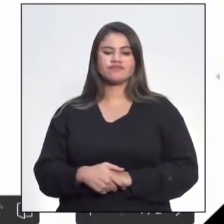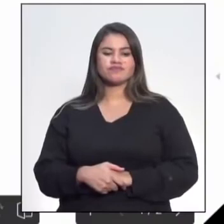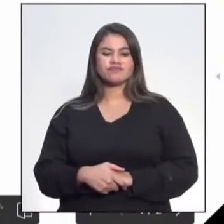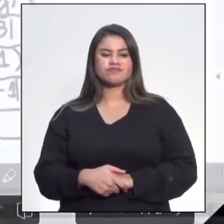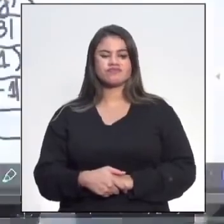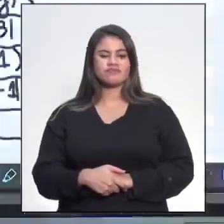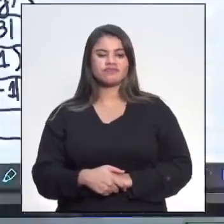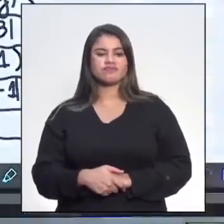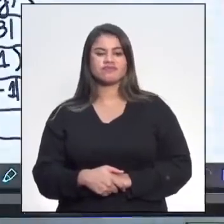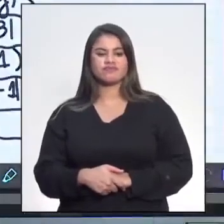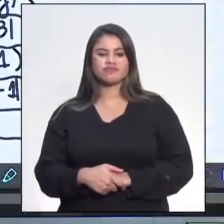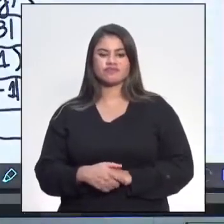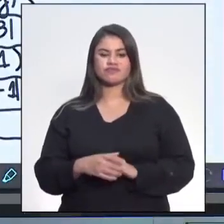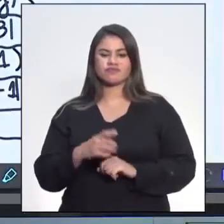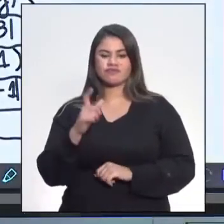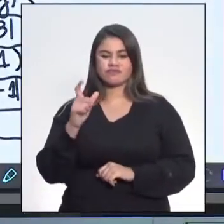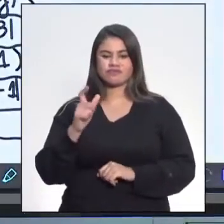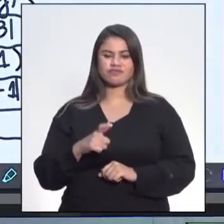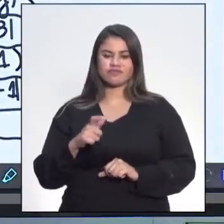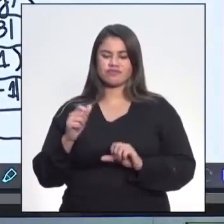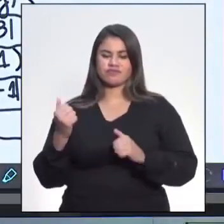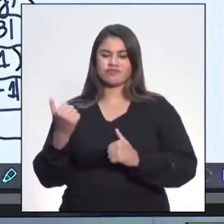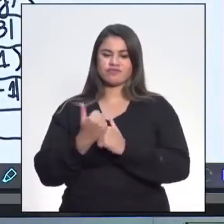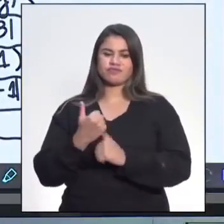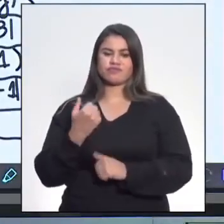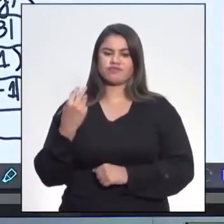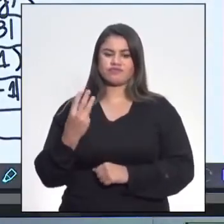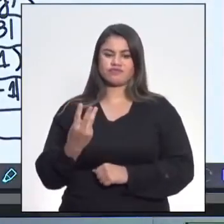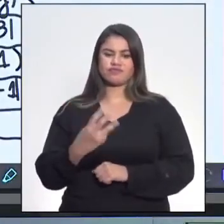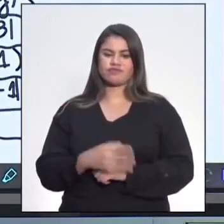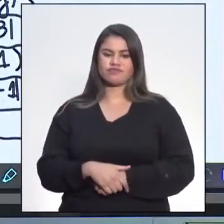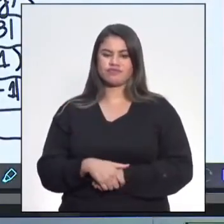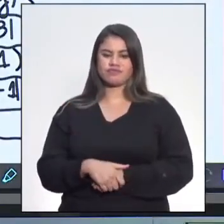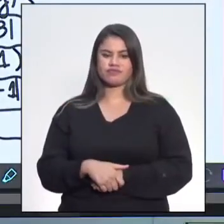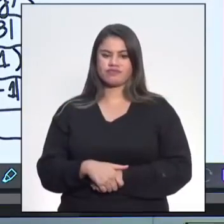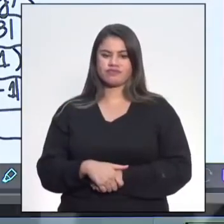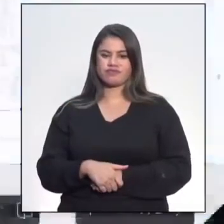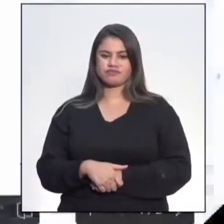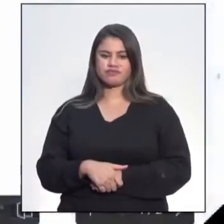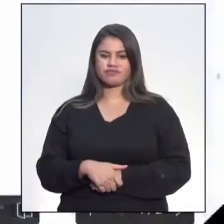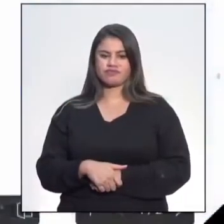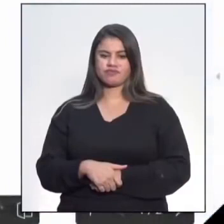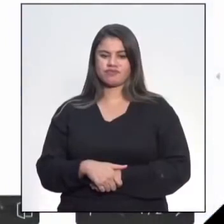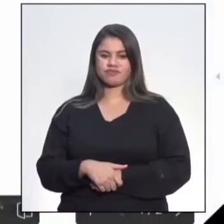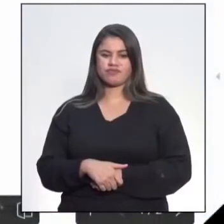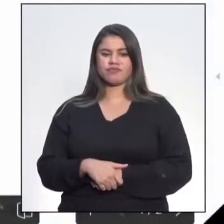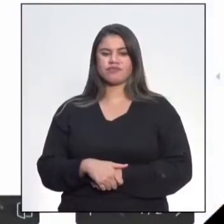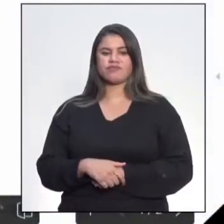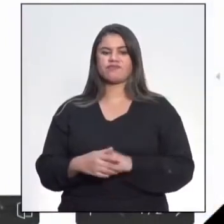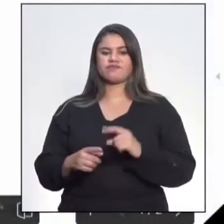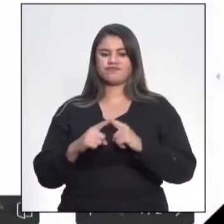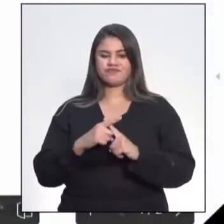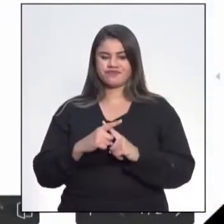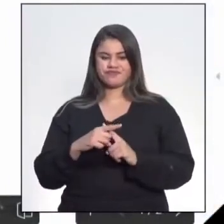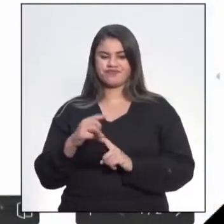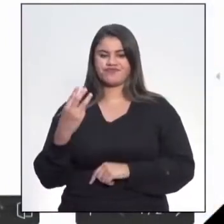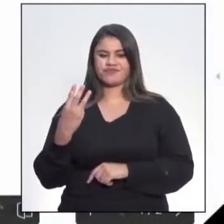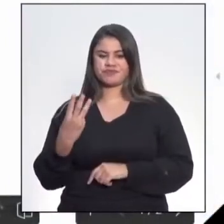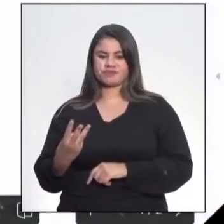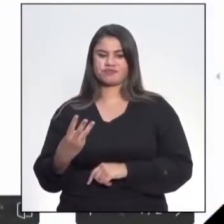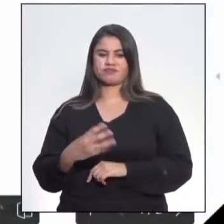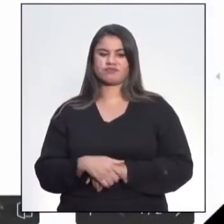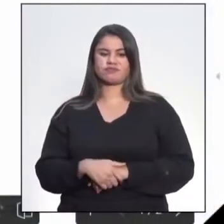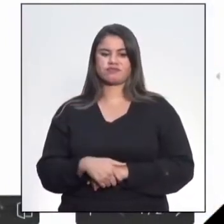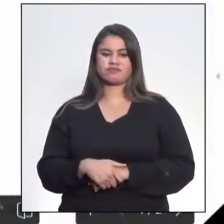eu vou substituir o x por 3. Então, vai ficar menos 2 vezes